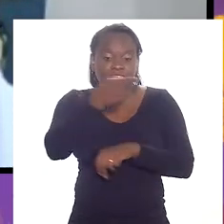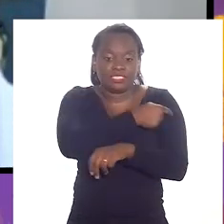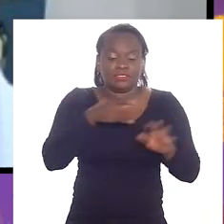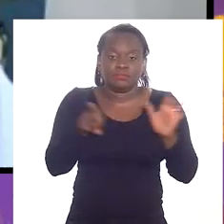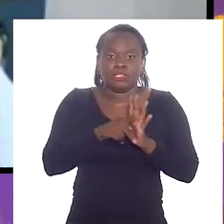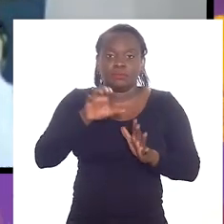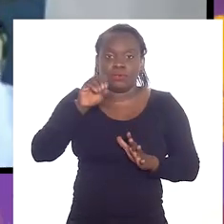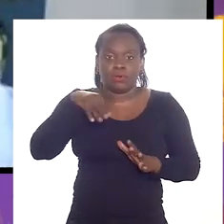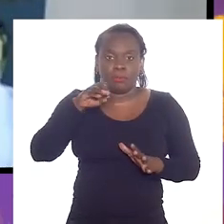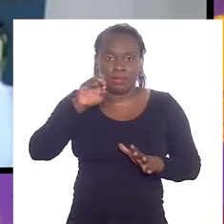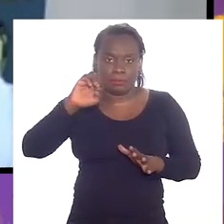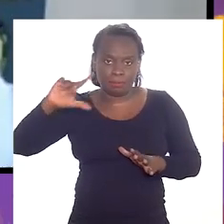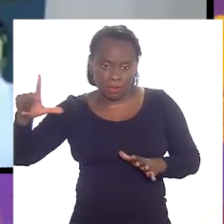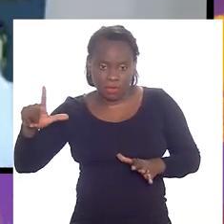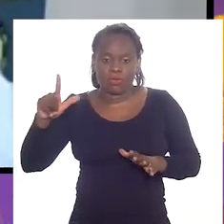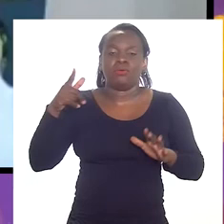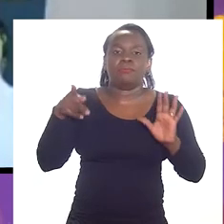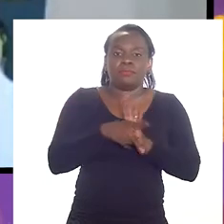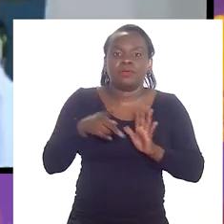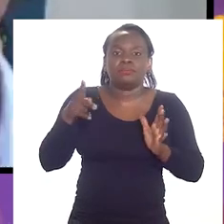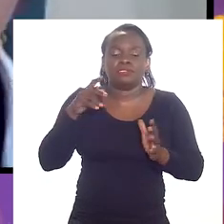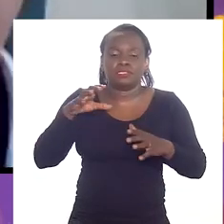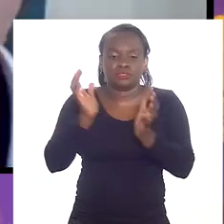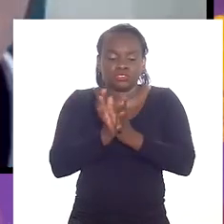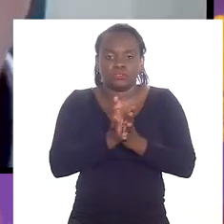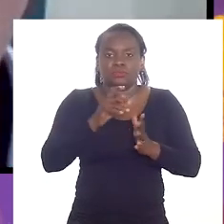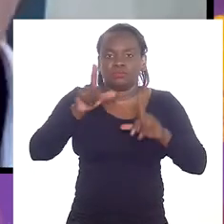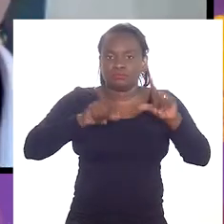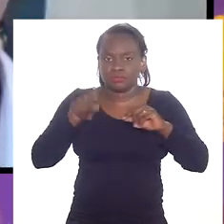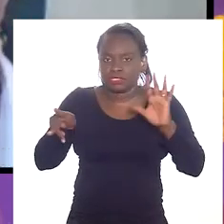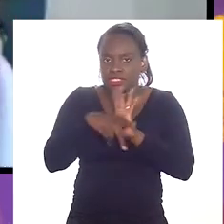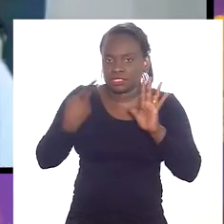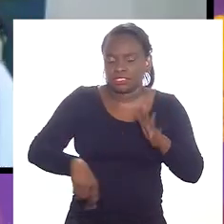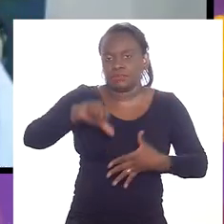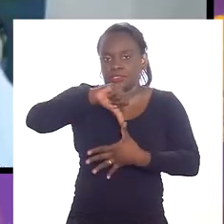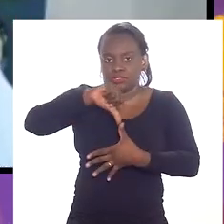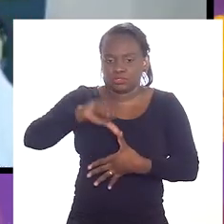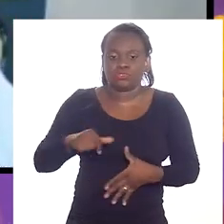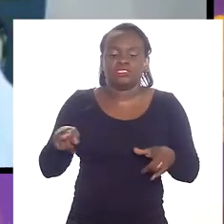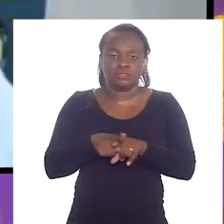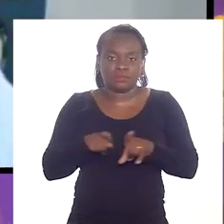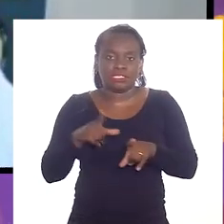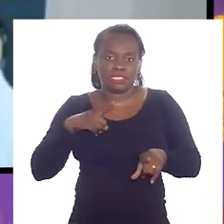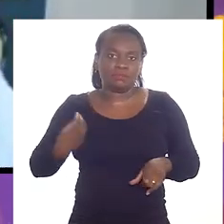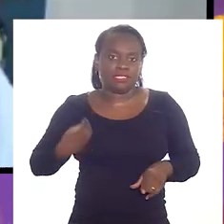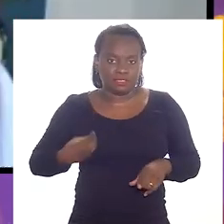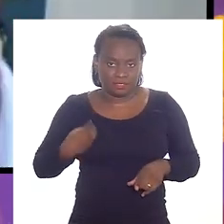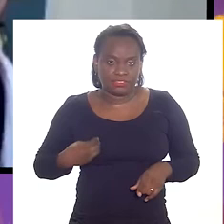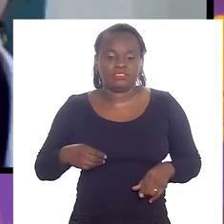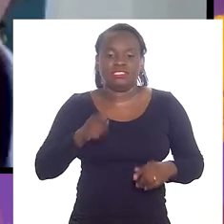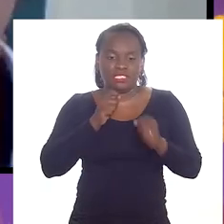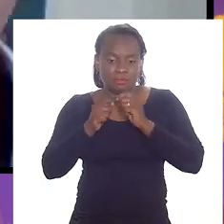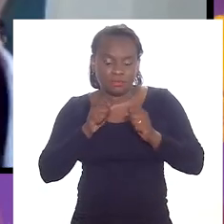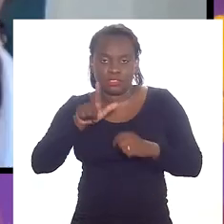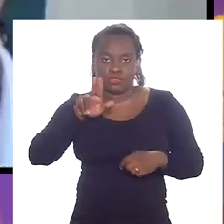Sul-Americana para as seleções e clubes aqui da América do Sul. E contamos com as participações do jornalista Luiz Ribeiro,